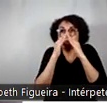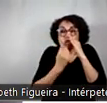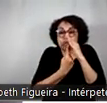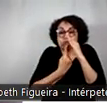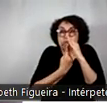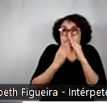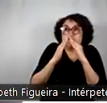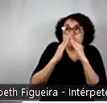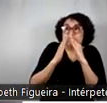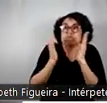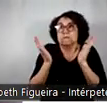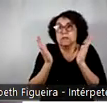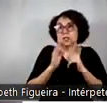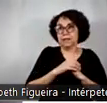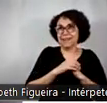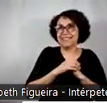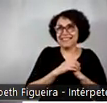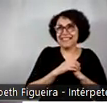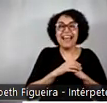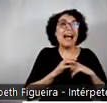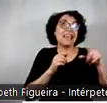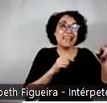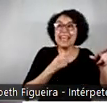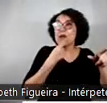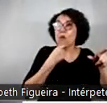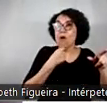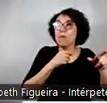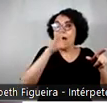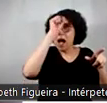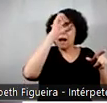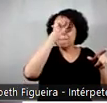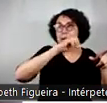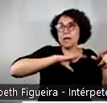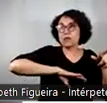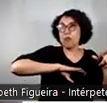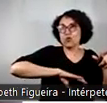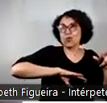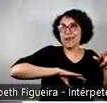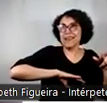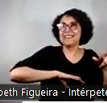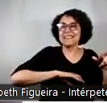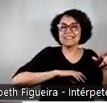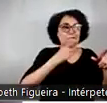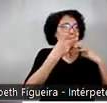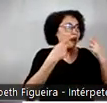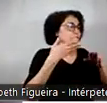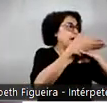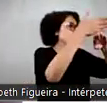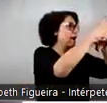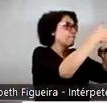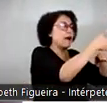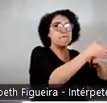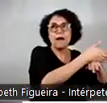de casa, né, aprendendo, falando, né, trabalhando, né, e a mulher geralmente está dentro de casa e ela não tem acesso, né, a